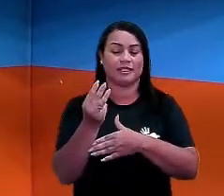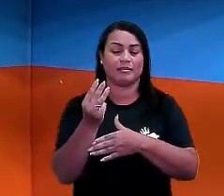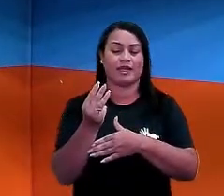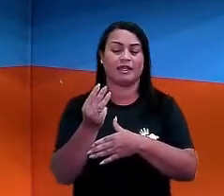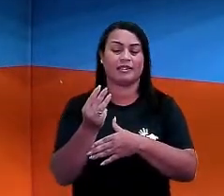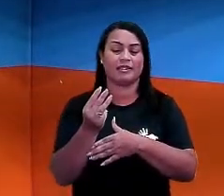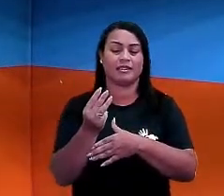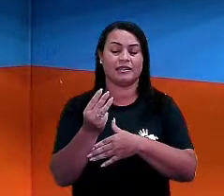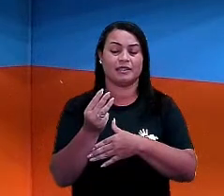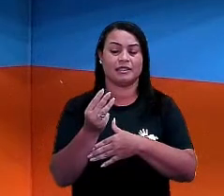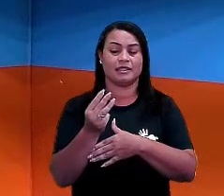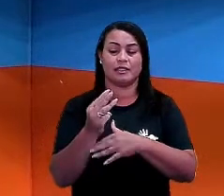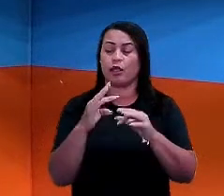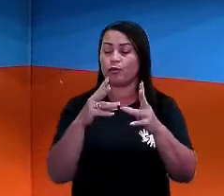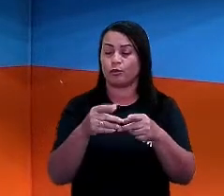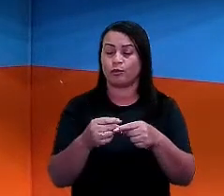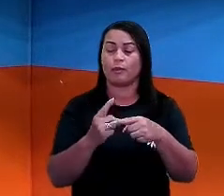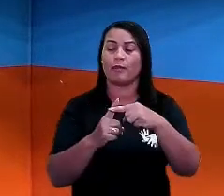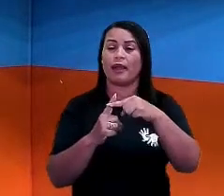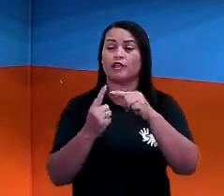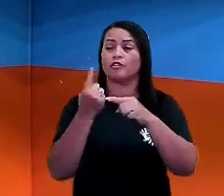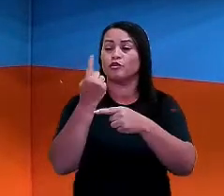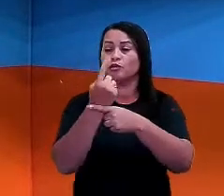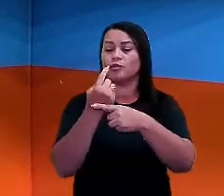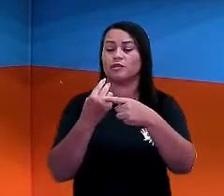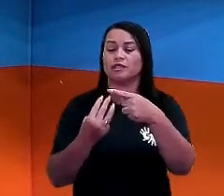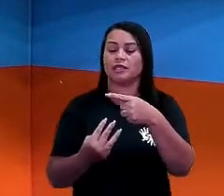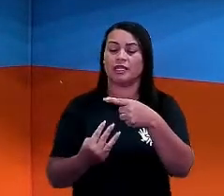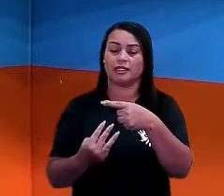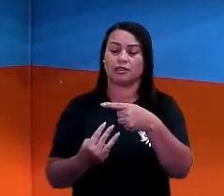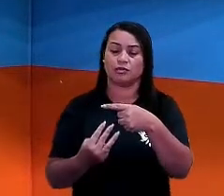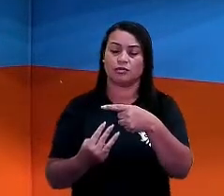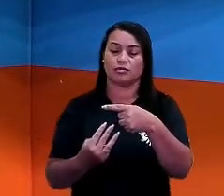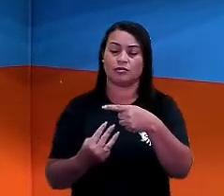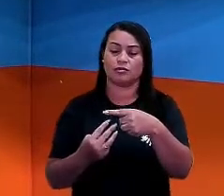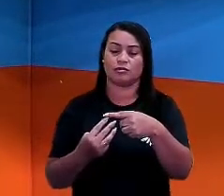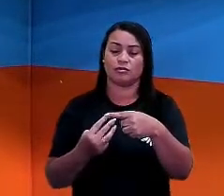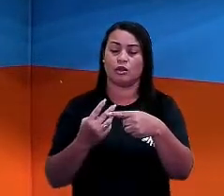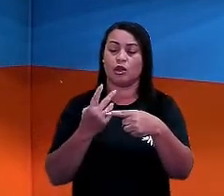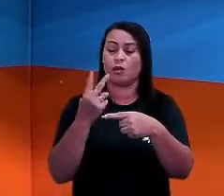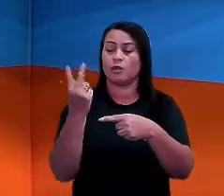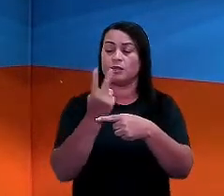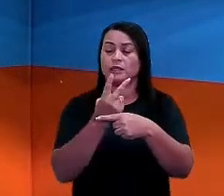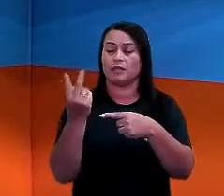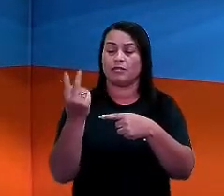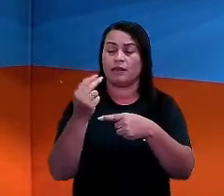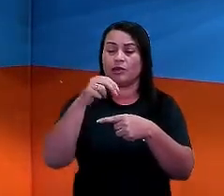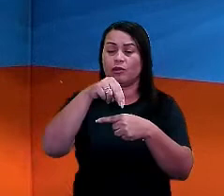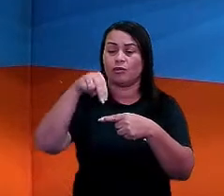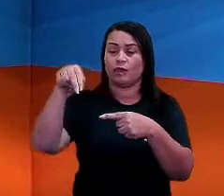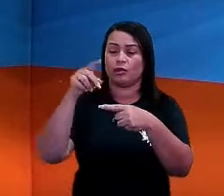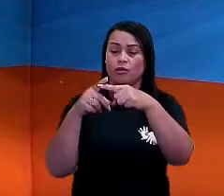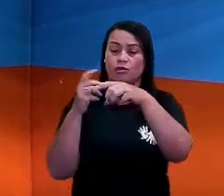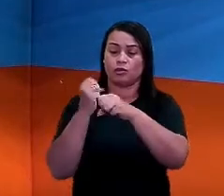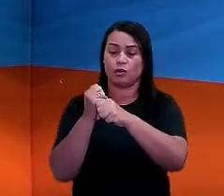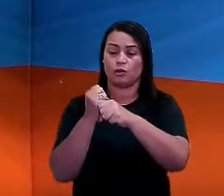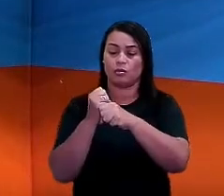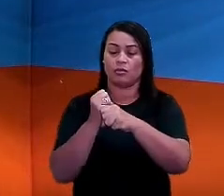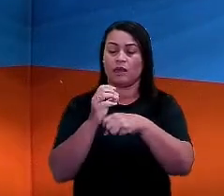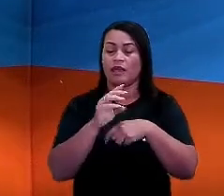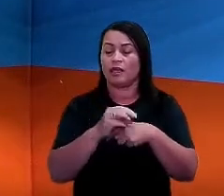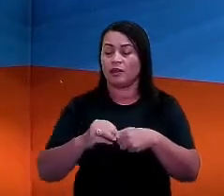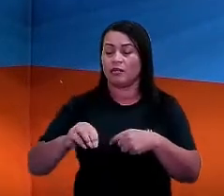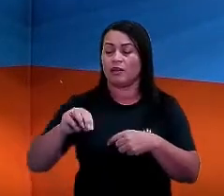Mais 1/3. Somo em cima e repito de baixo. E aí vai ficar